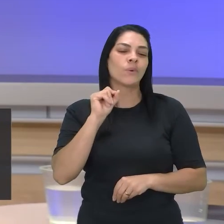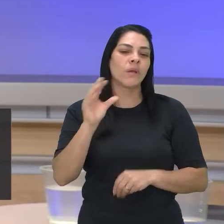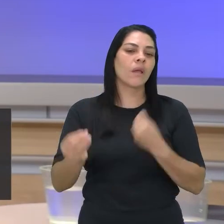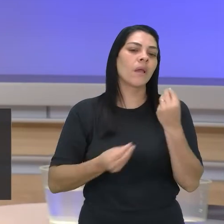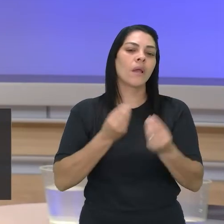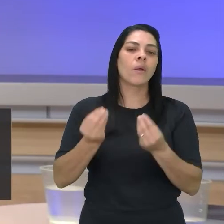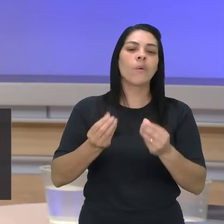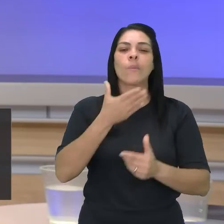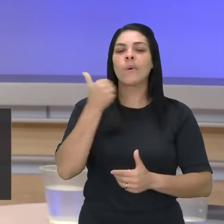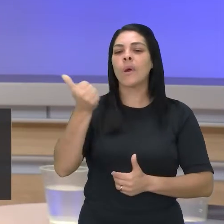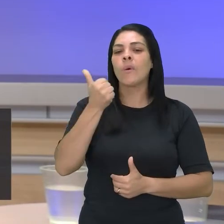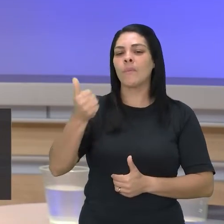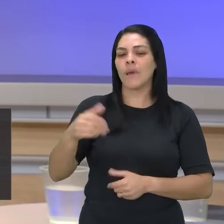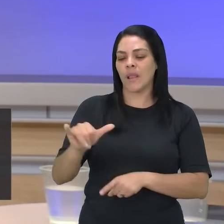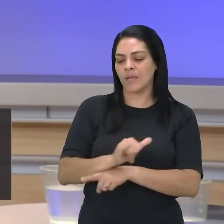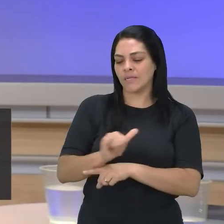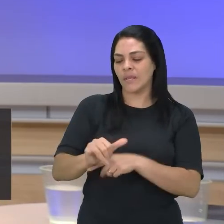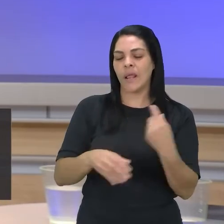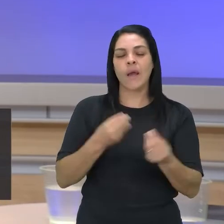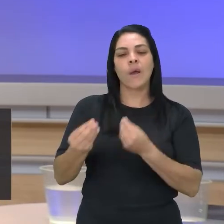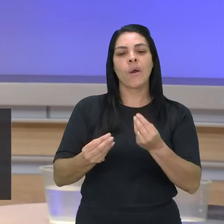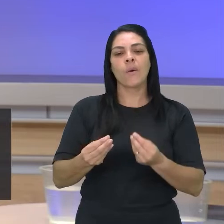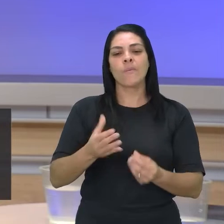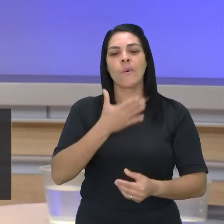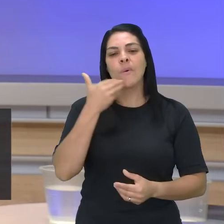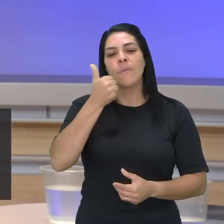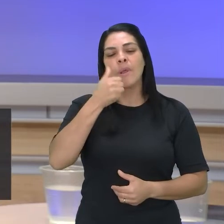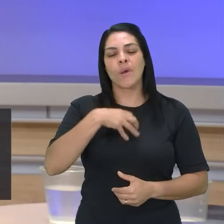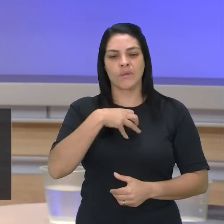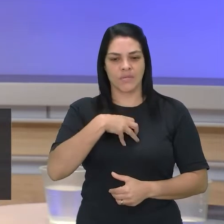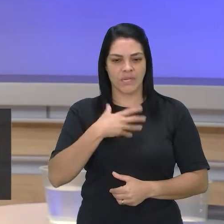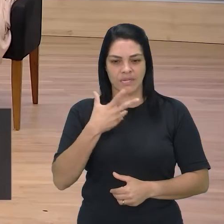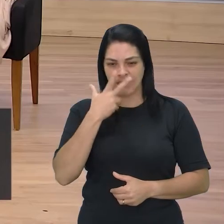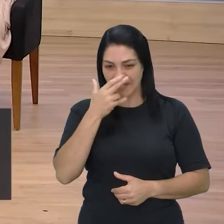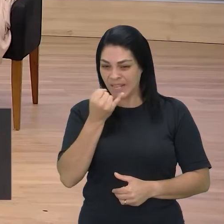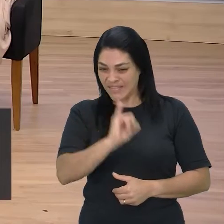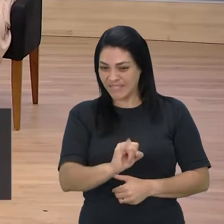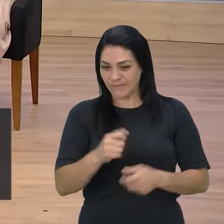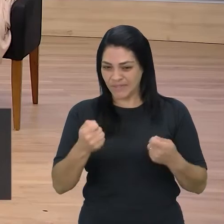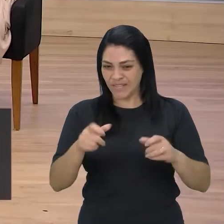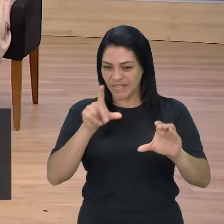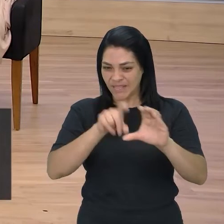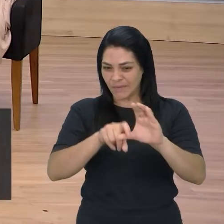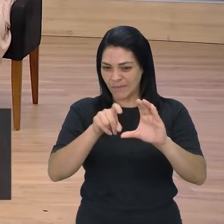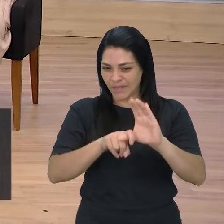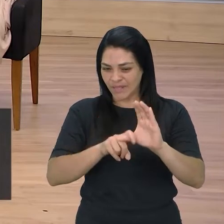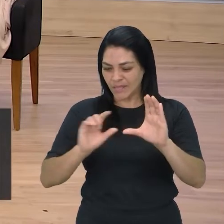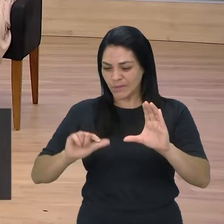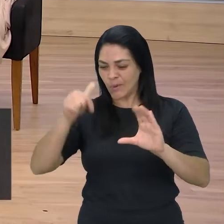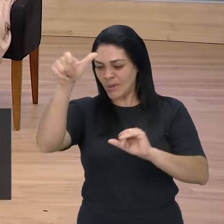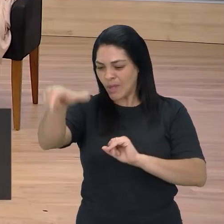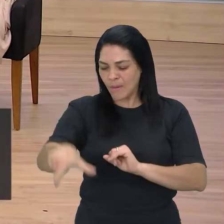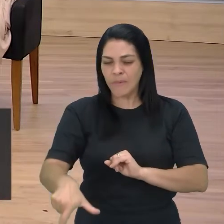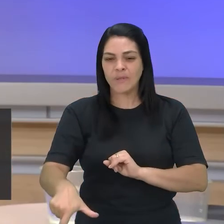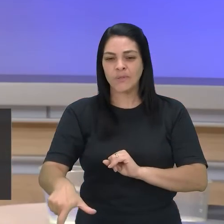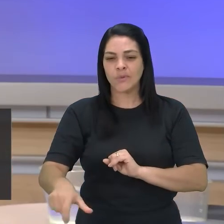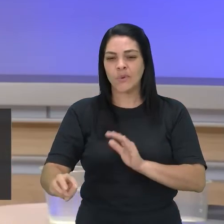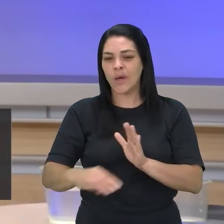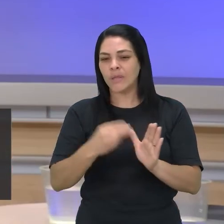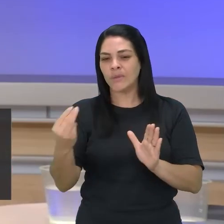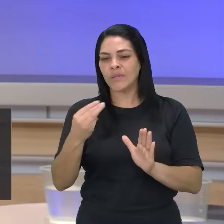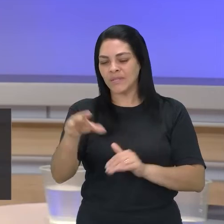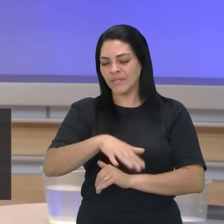melhor caminho, né? Será que tem que depender de uma organização do terceiro setor? Ou será que, de alguma forma, a gente cria